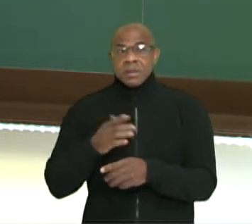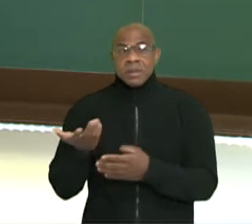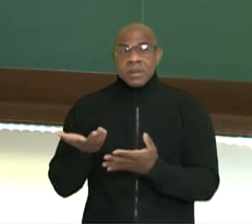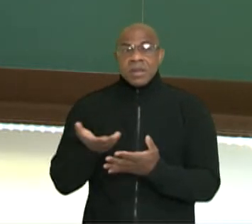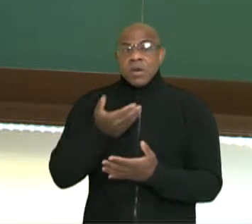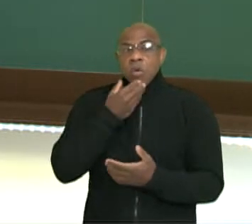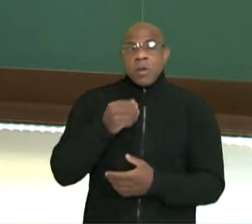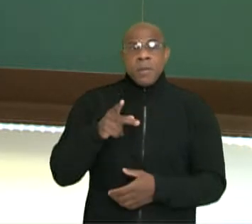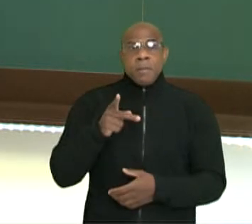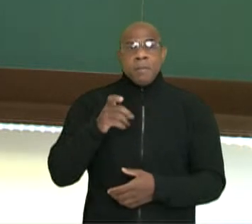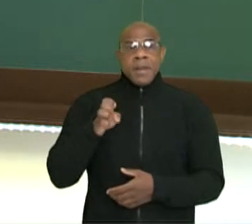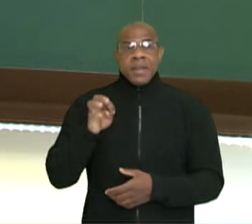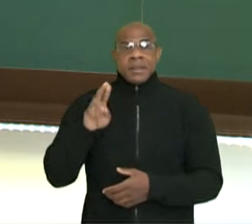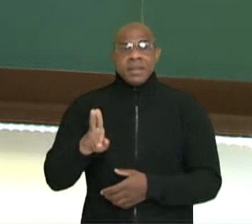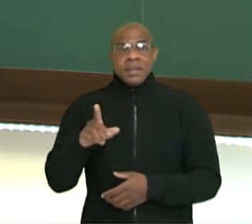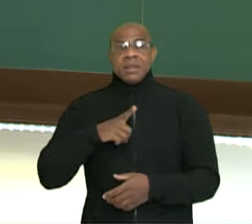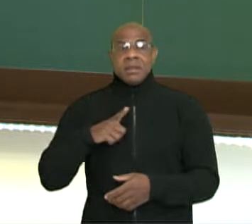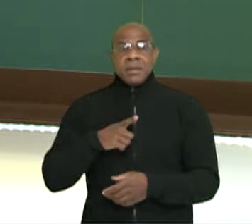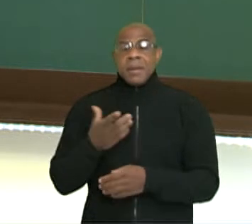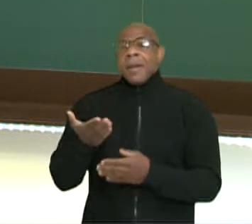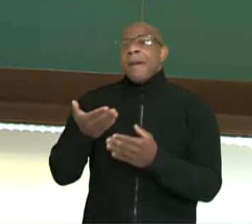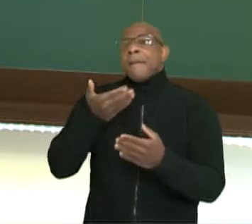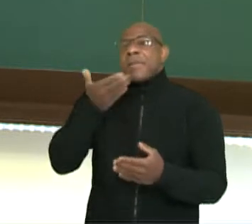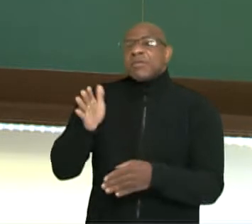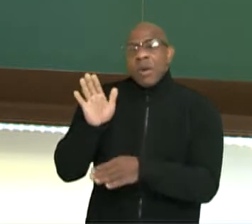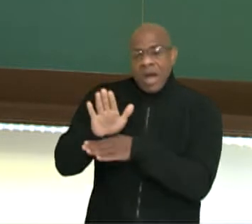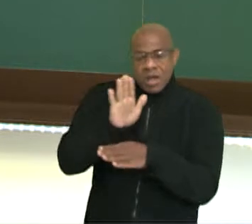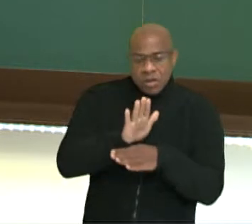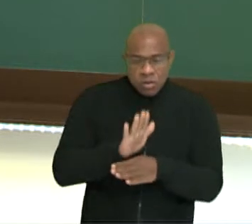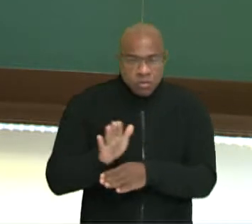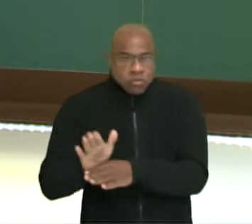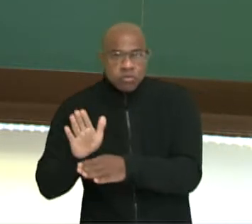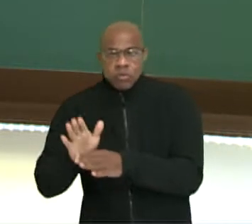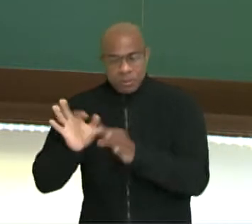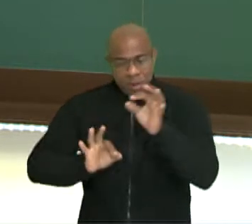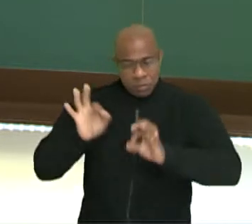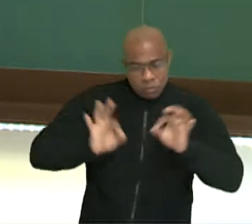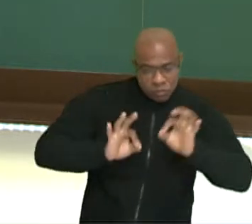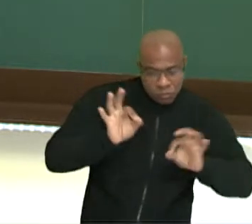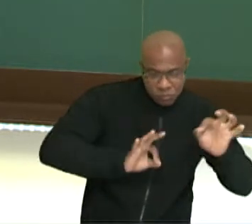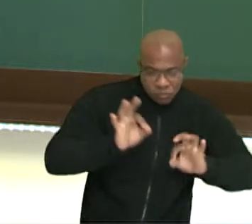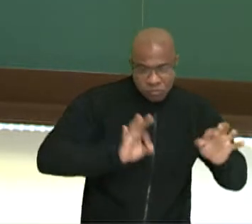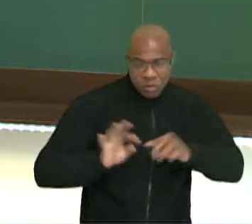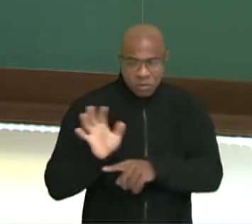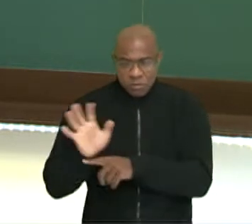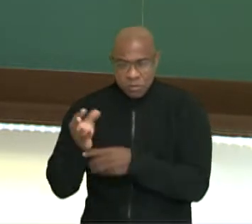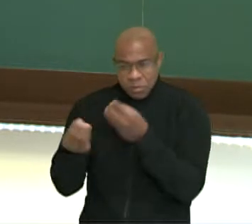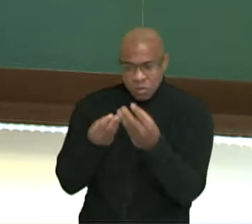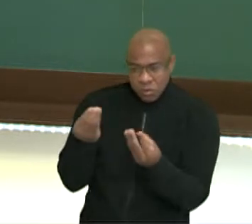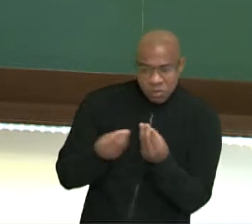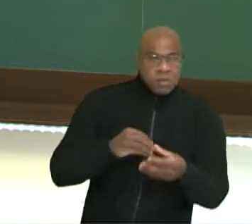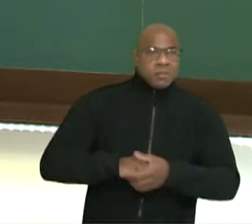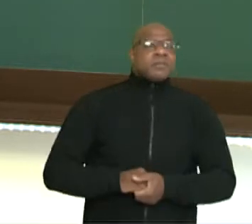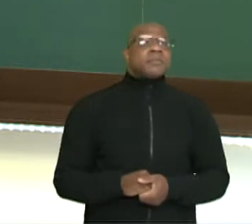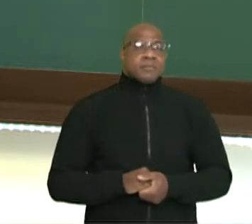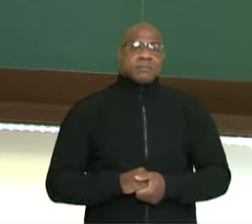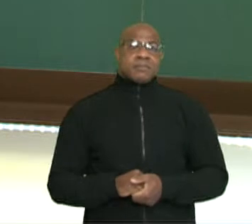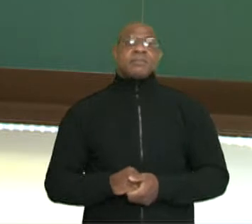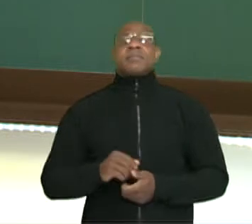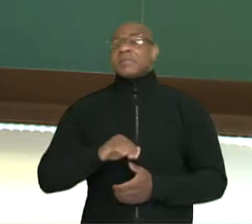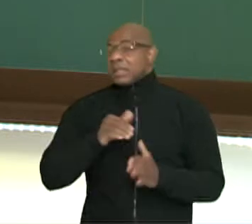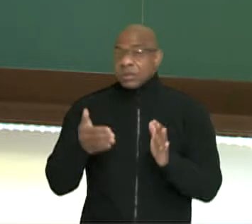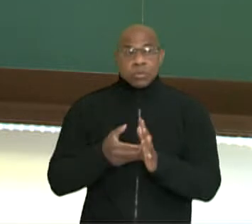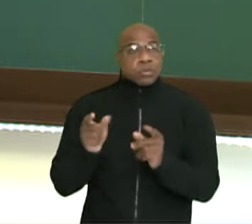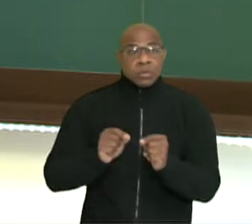de psicólogos e neurologistas na preparação do roteiro. Então, vem cá, nem tudo é ficção, hein?